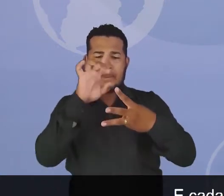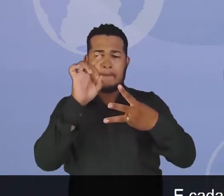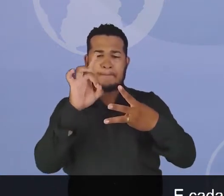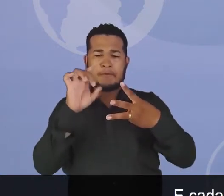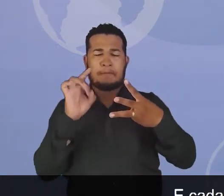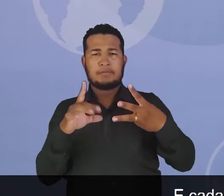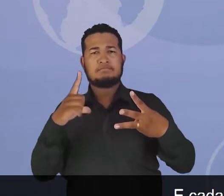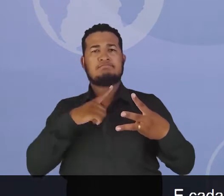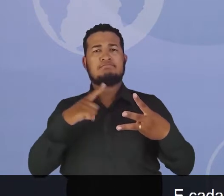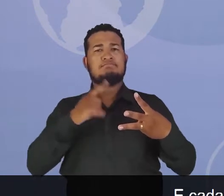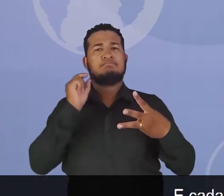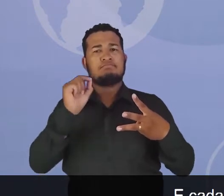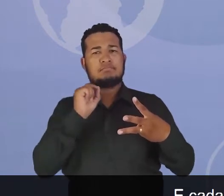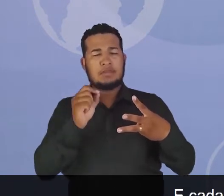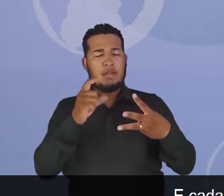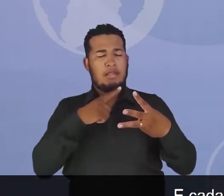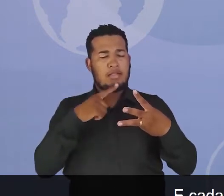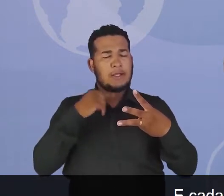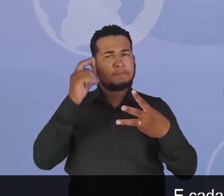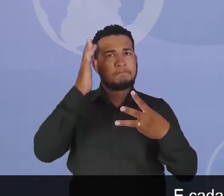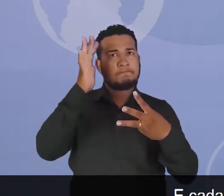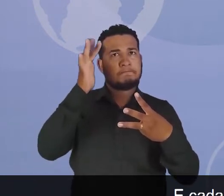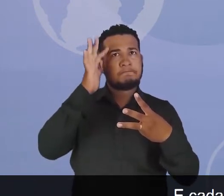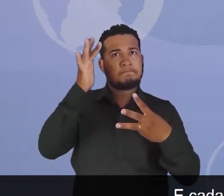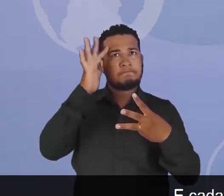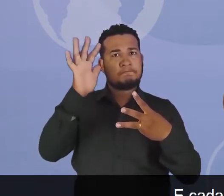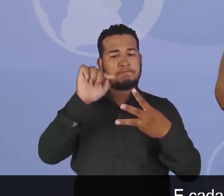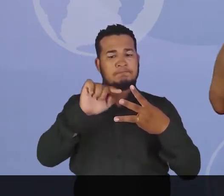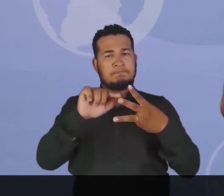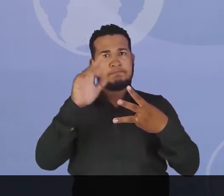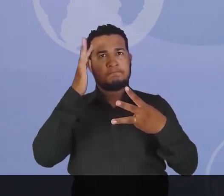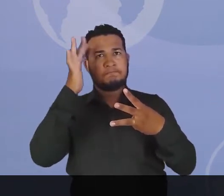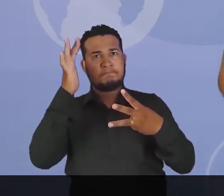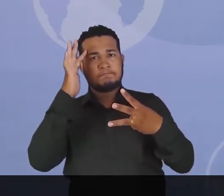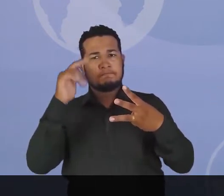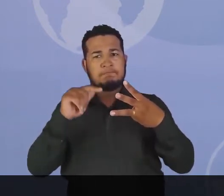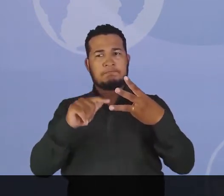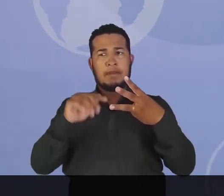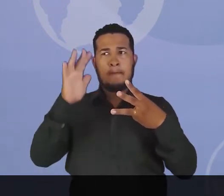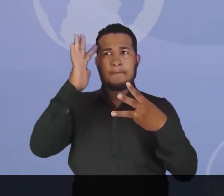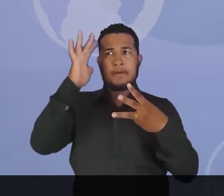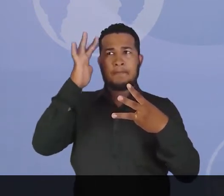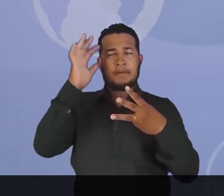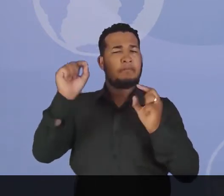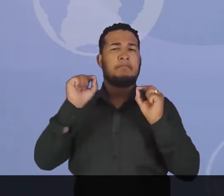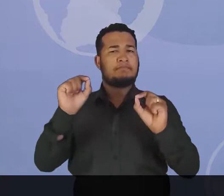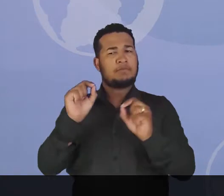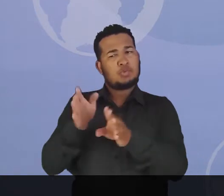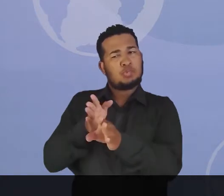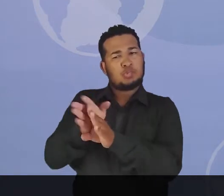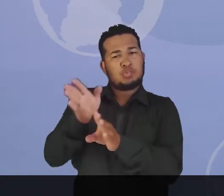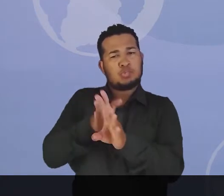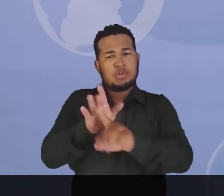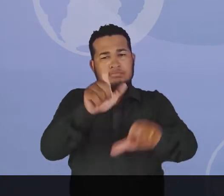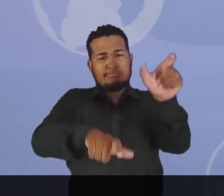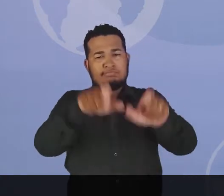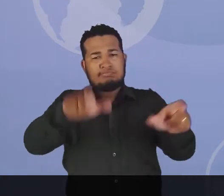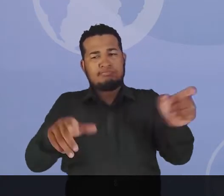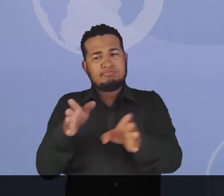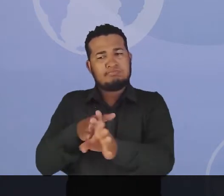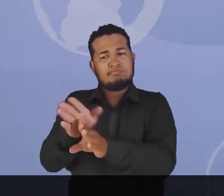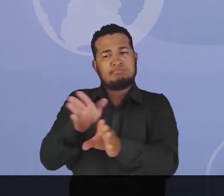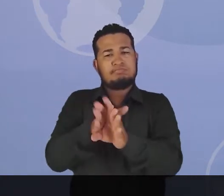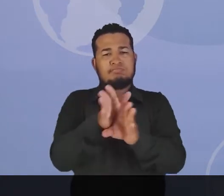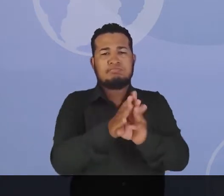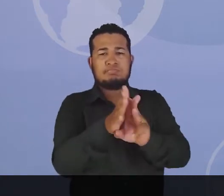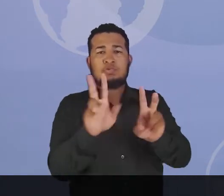vai estar desenvolvendo um pensamento para orientar as pessoas a respeito